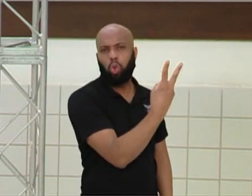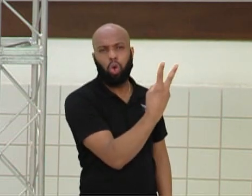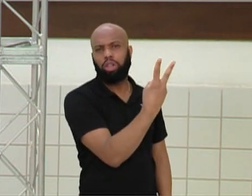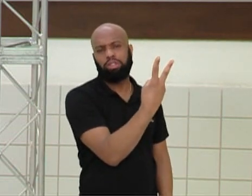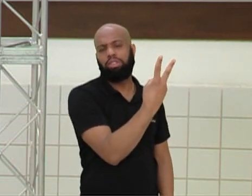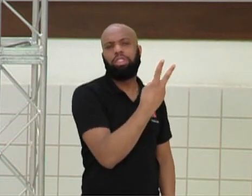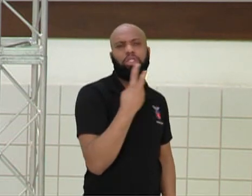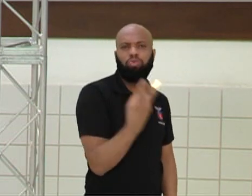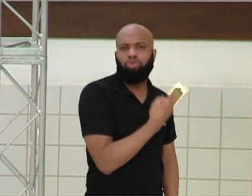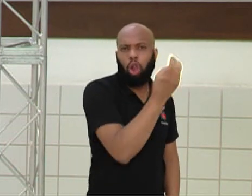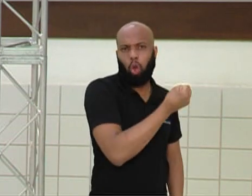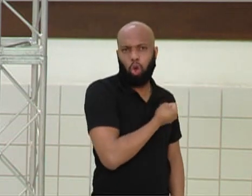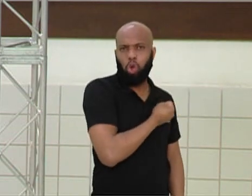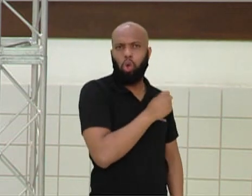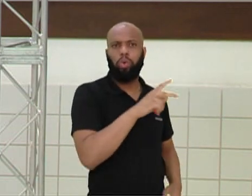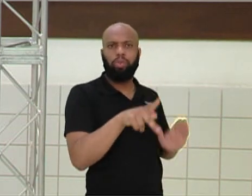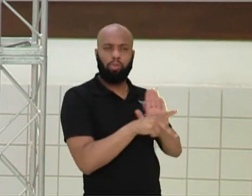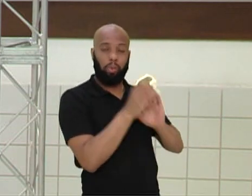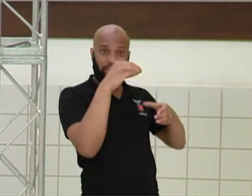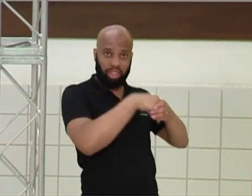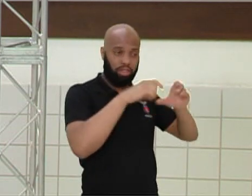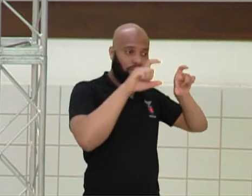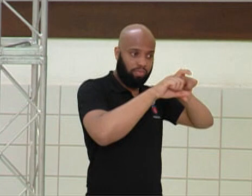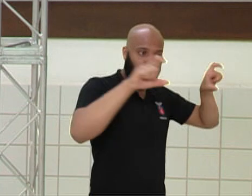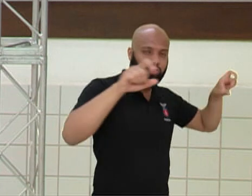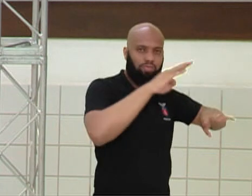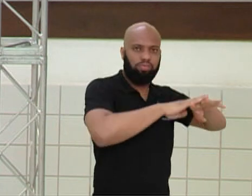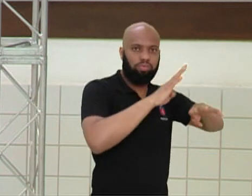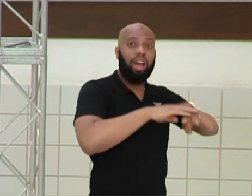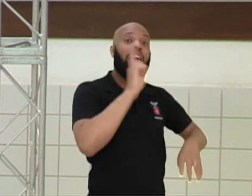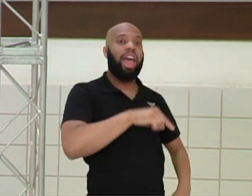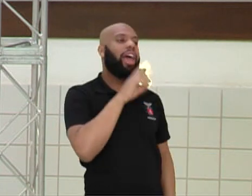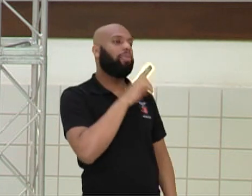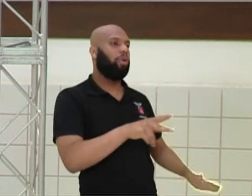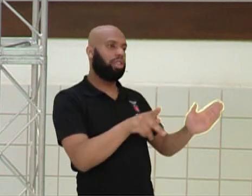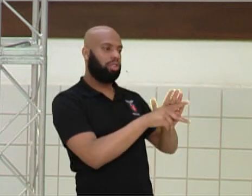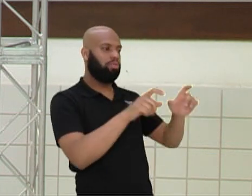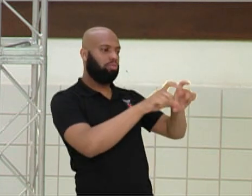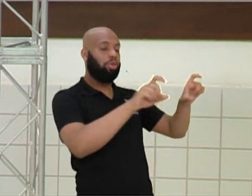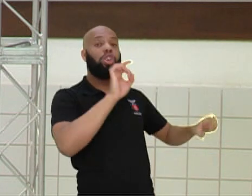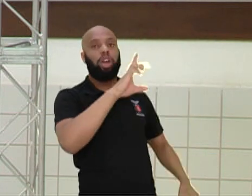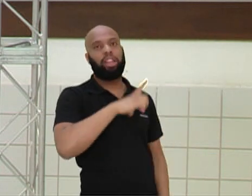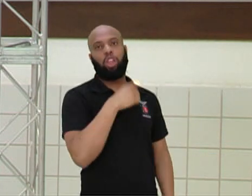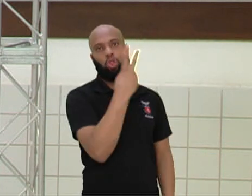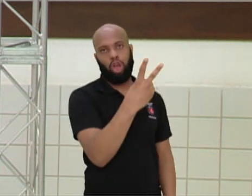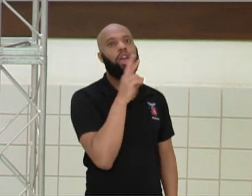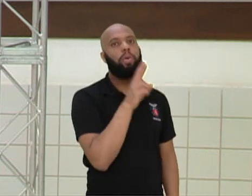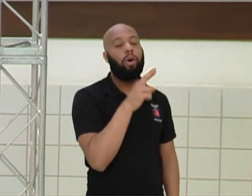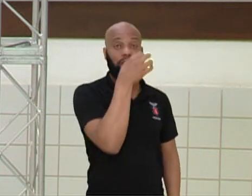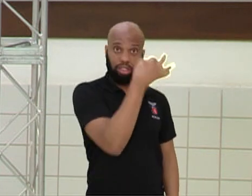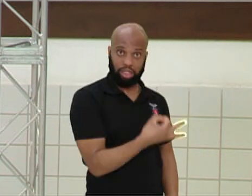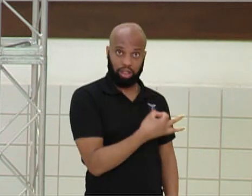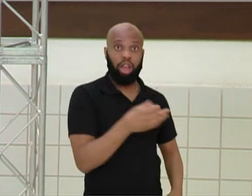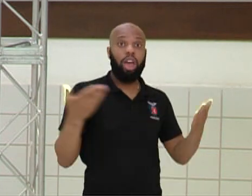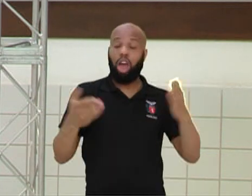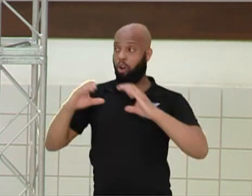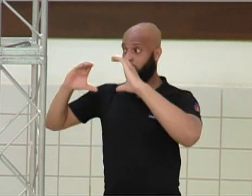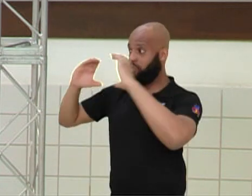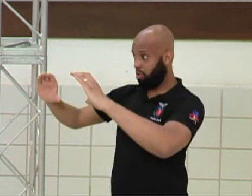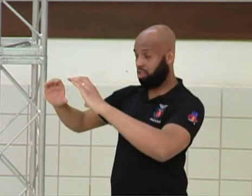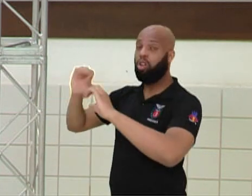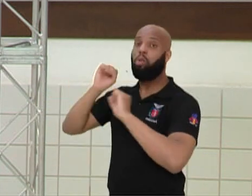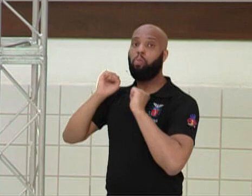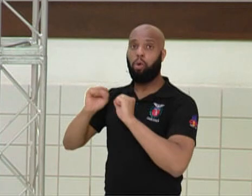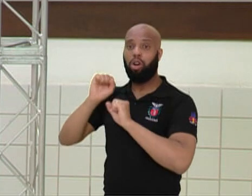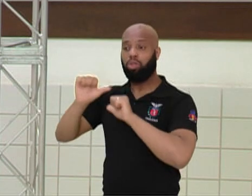uma função, de uma equação quadrática, que, né, é a solução daquilo, só tem no máximo dois valores para que dê certo. Já numa função você pode